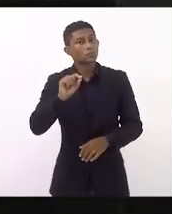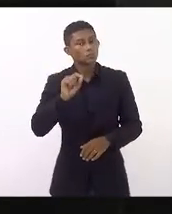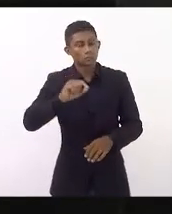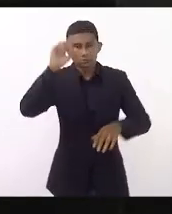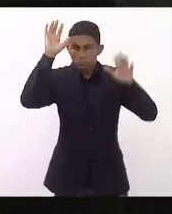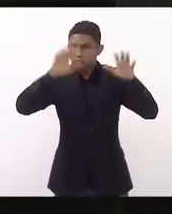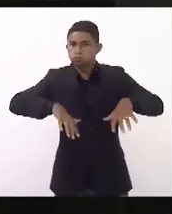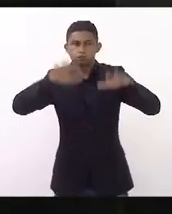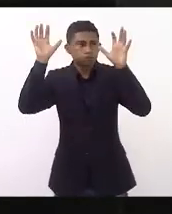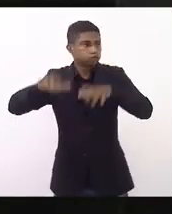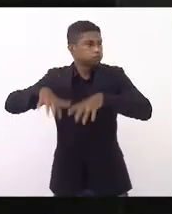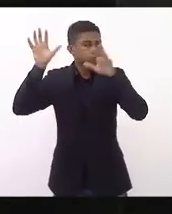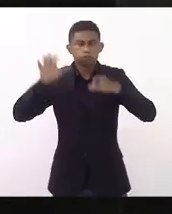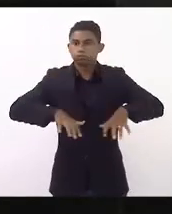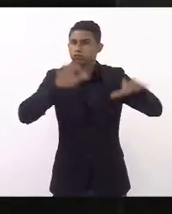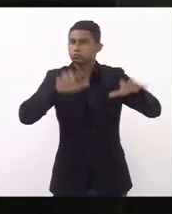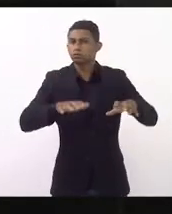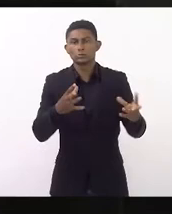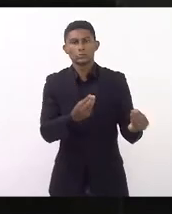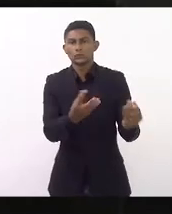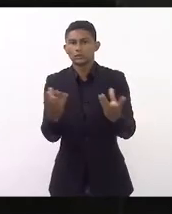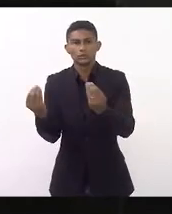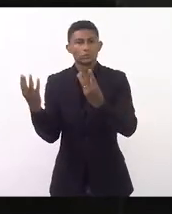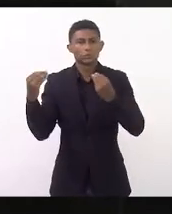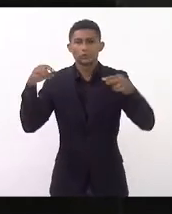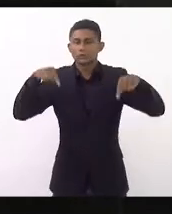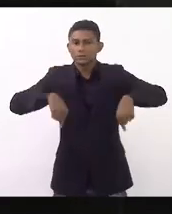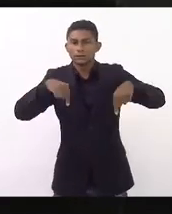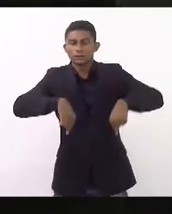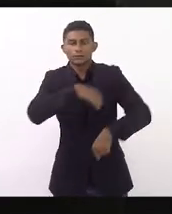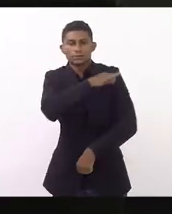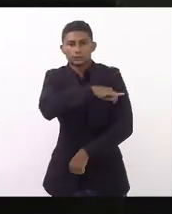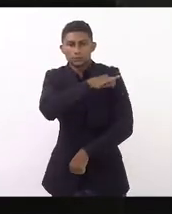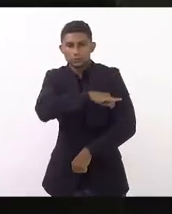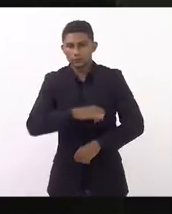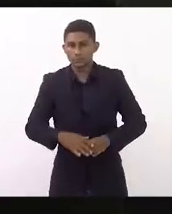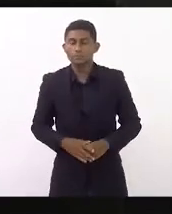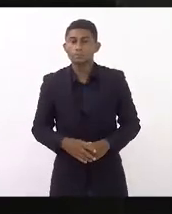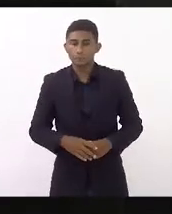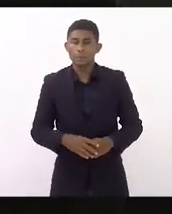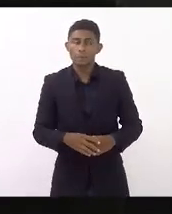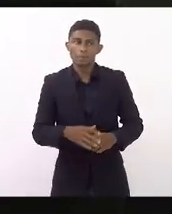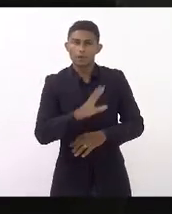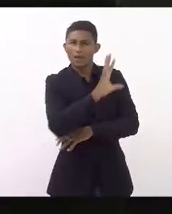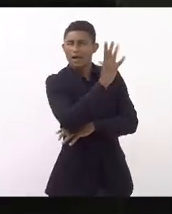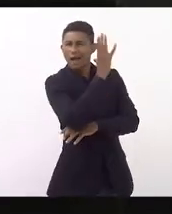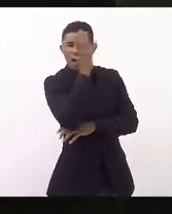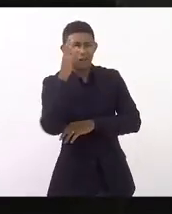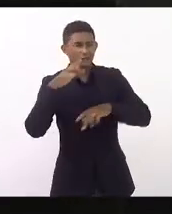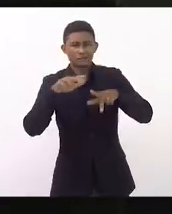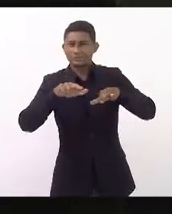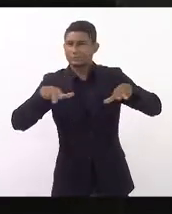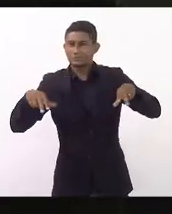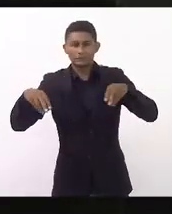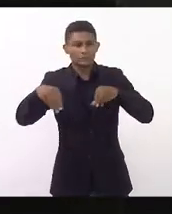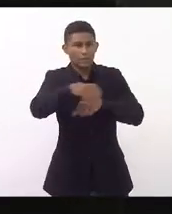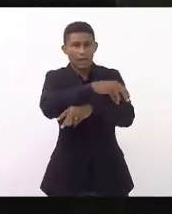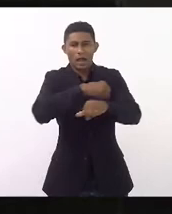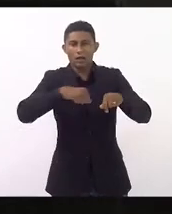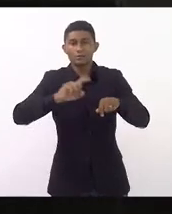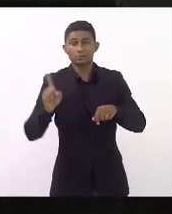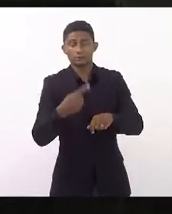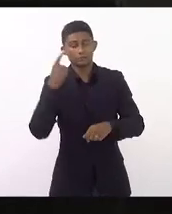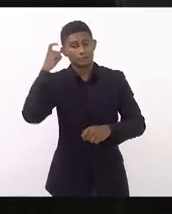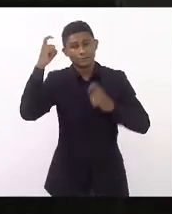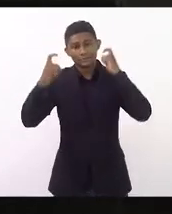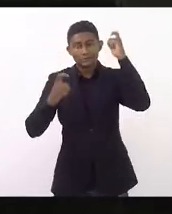diferentes parâmetros em termos do meio ambiente, mas é de fato uma preocupação